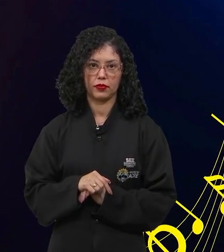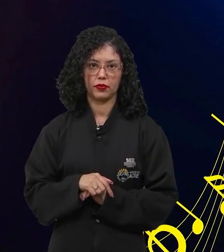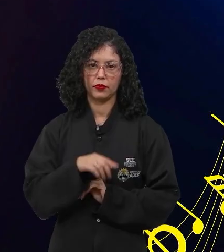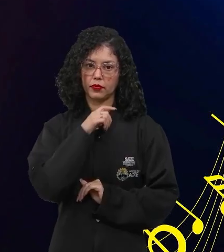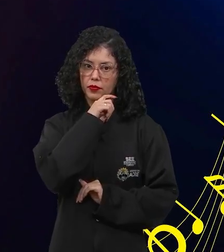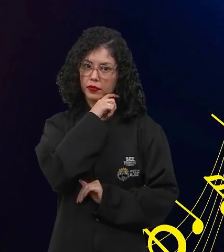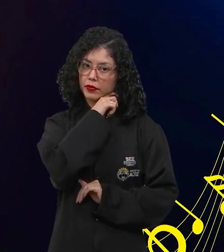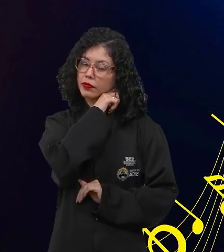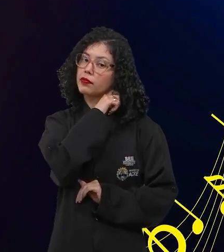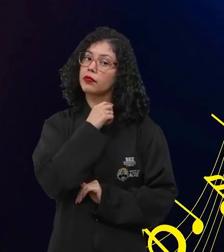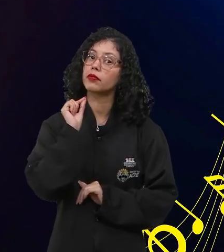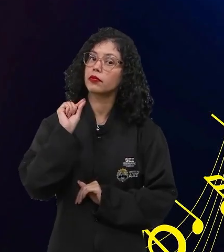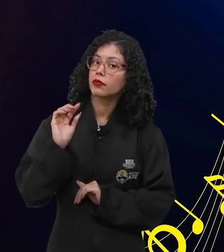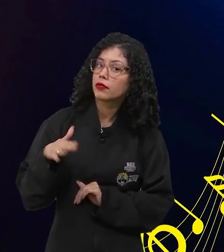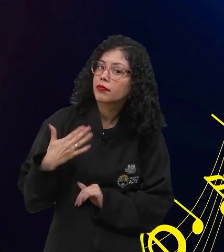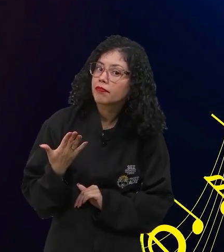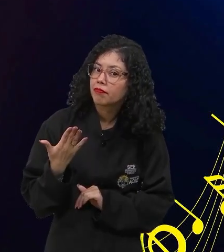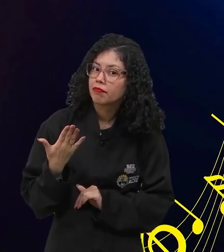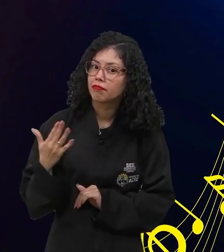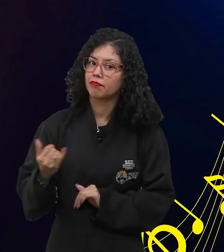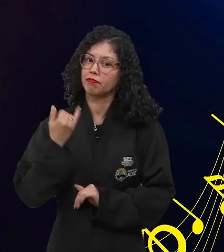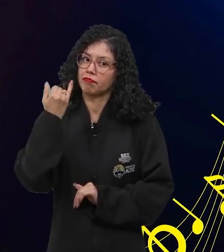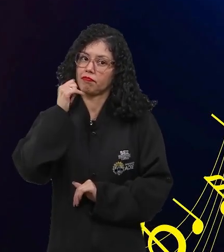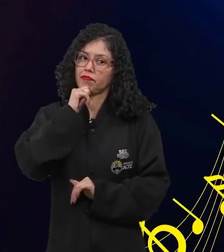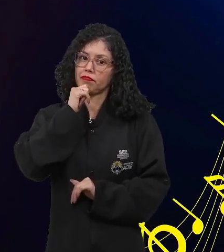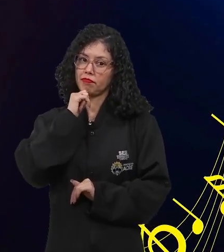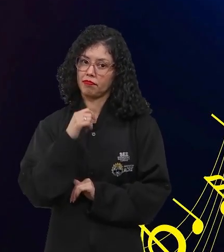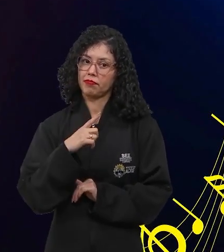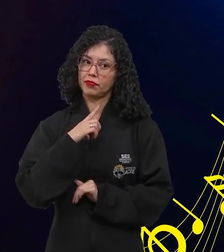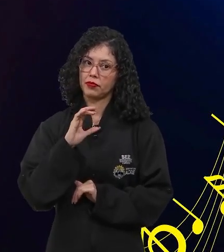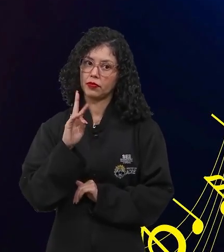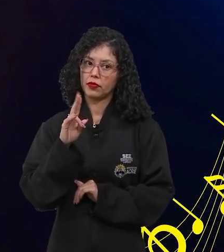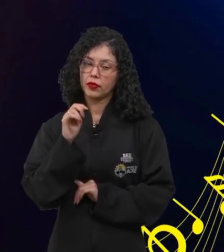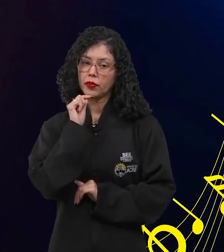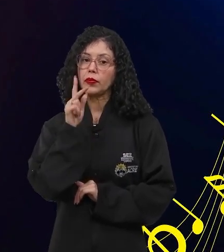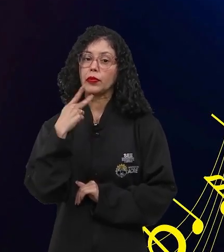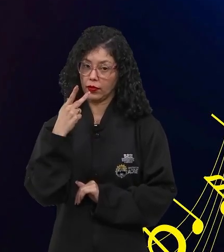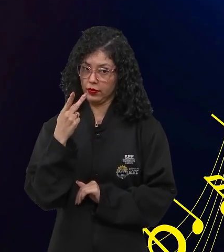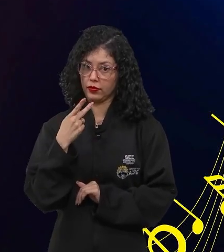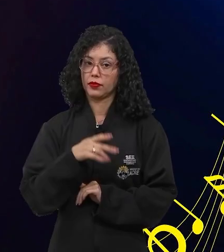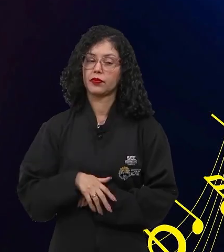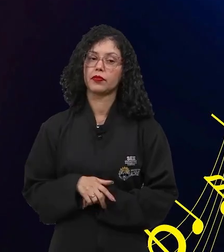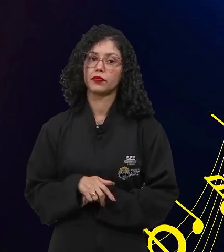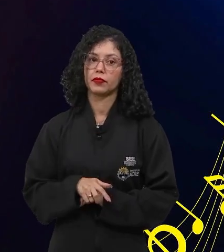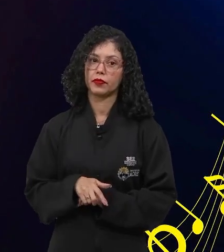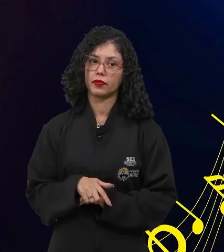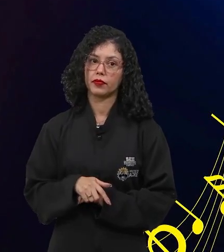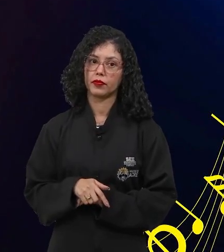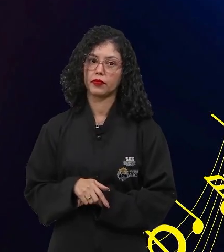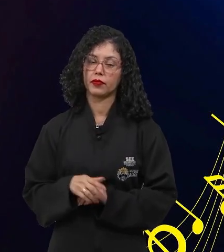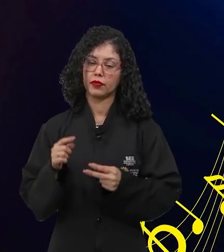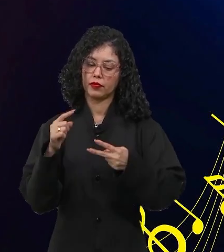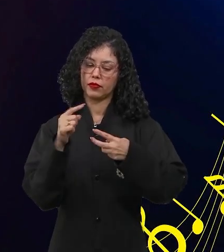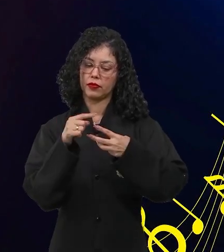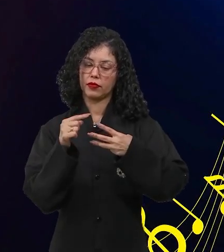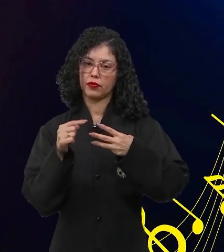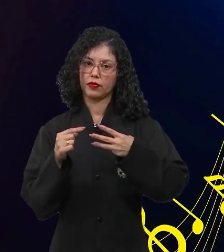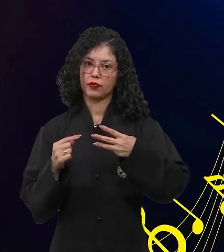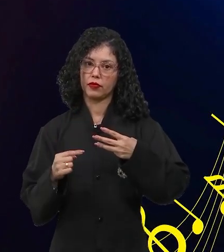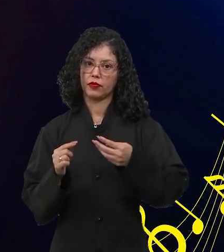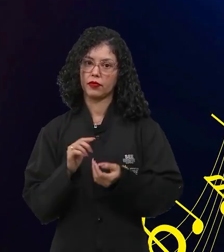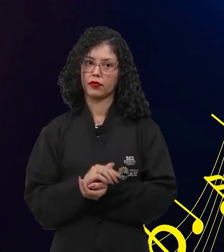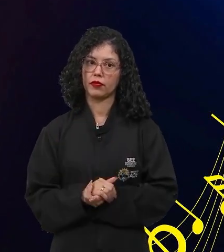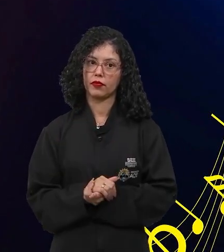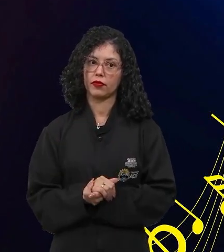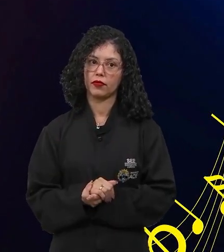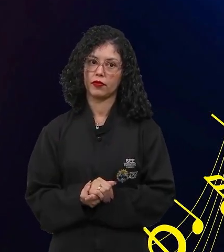característica? Qual é a principal característica do cantochão? Nós falamos do cantochão, da polifonia e da